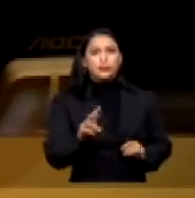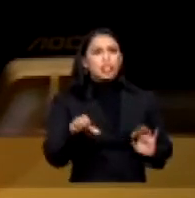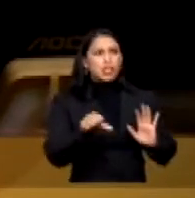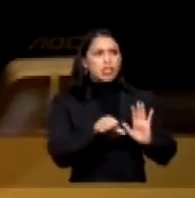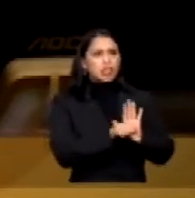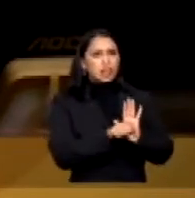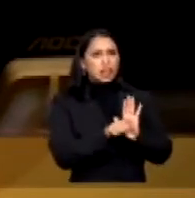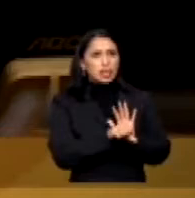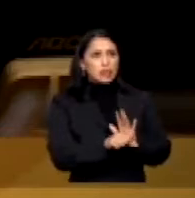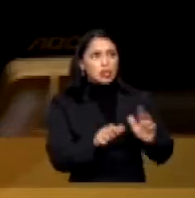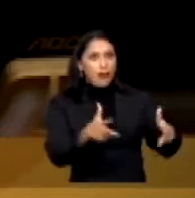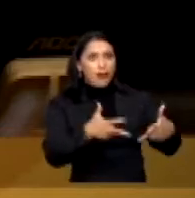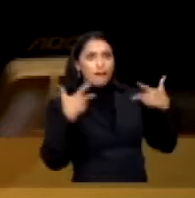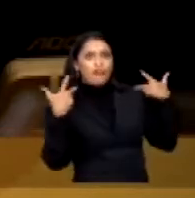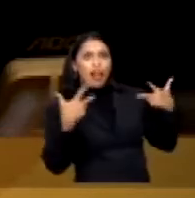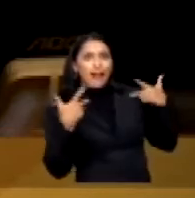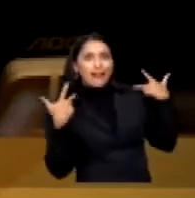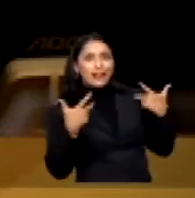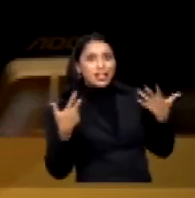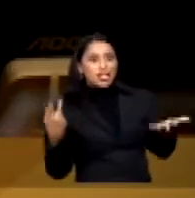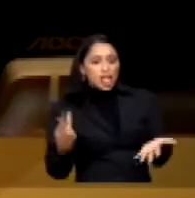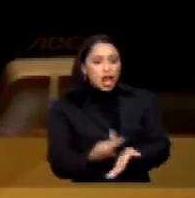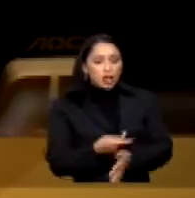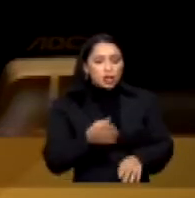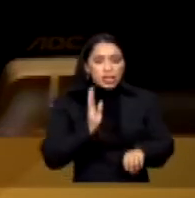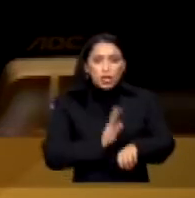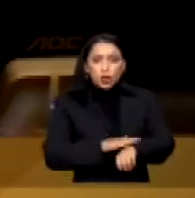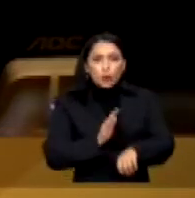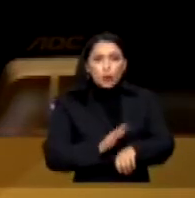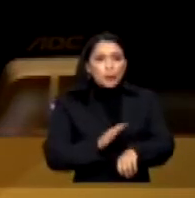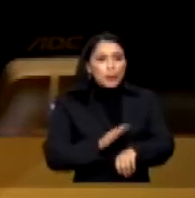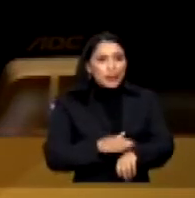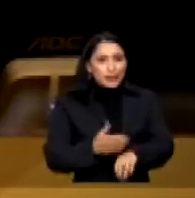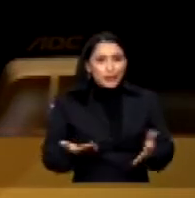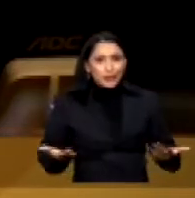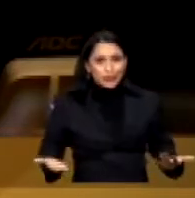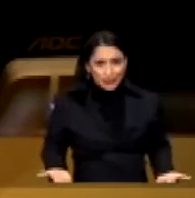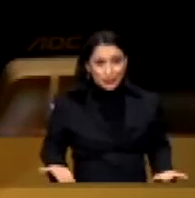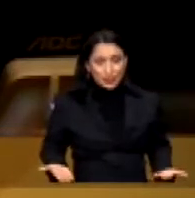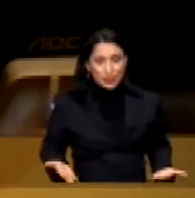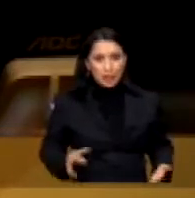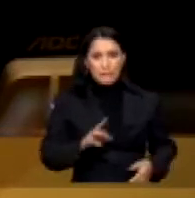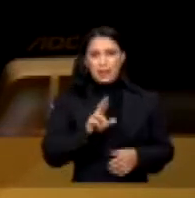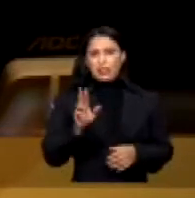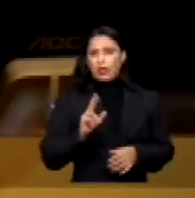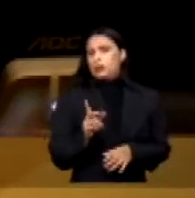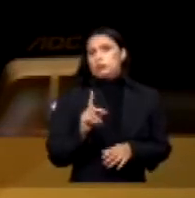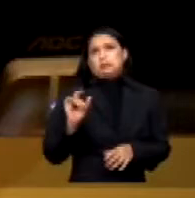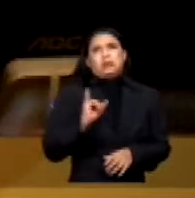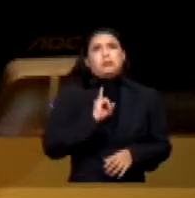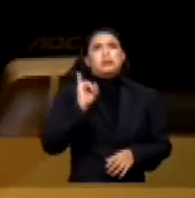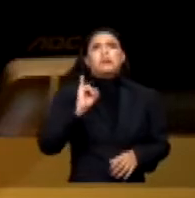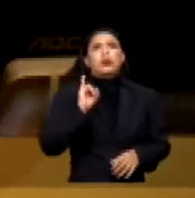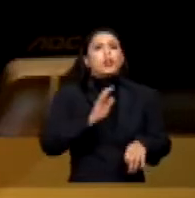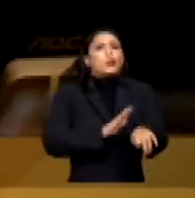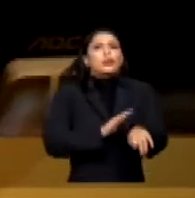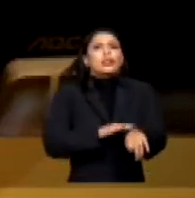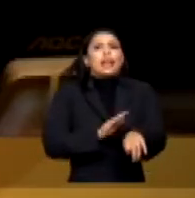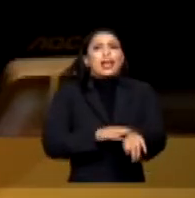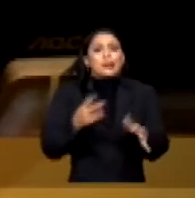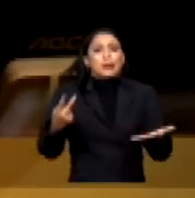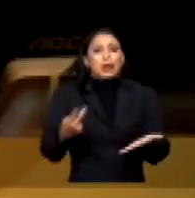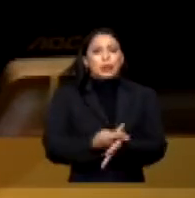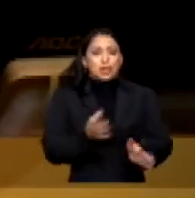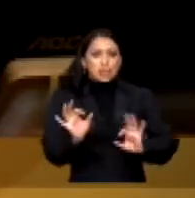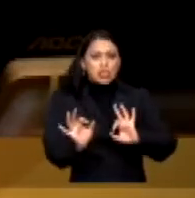casos são crimes em estado de flagrância, crimes em fieri, crimes acontecendo. Mas não importa quanto tempo